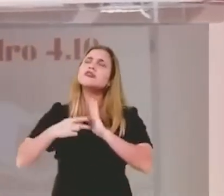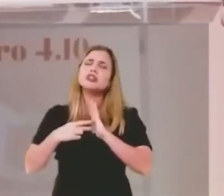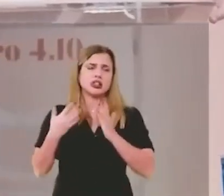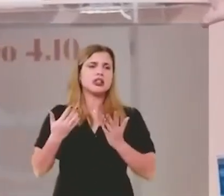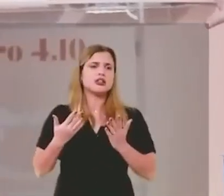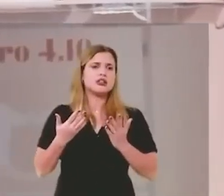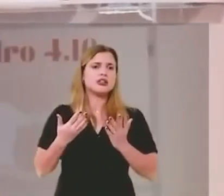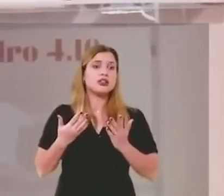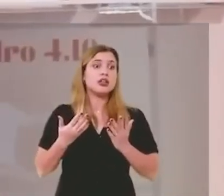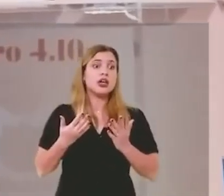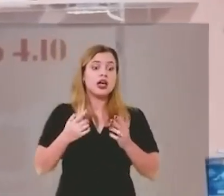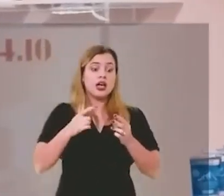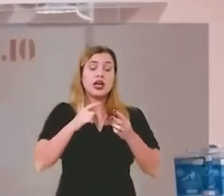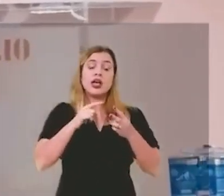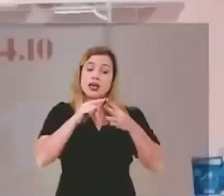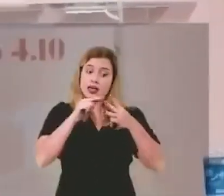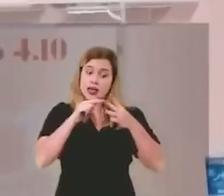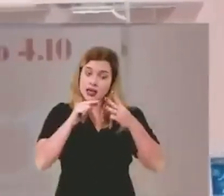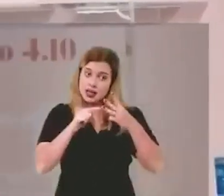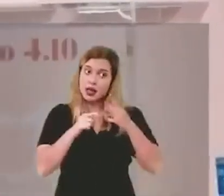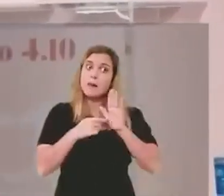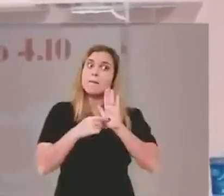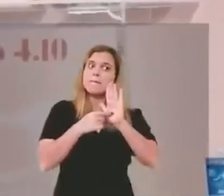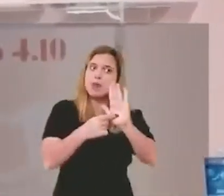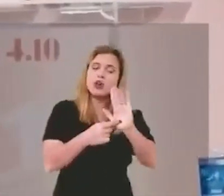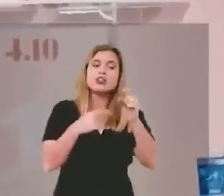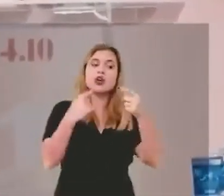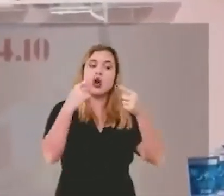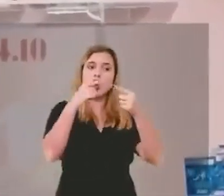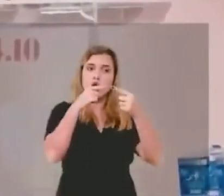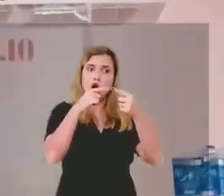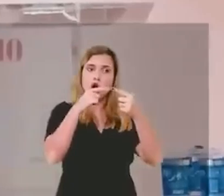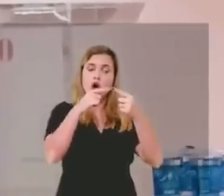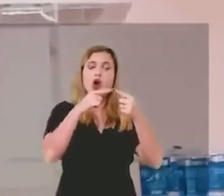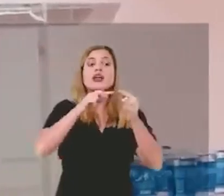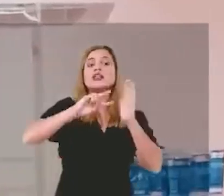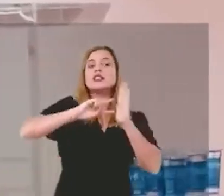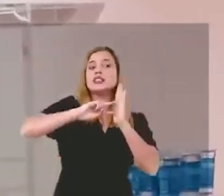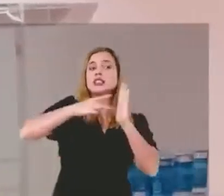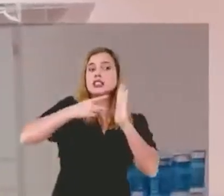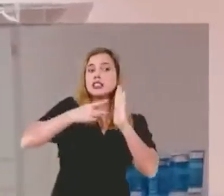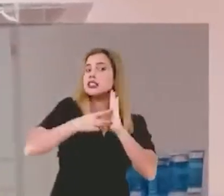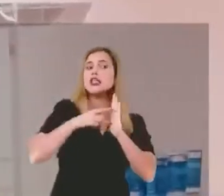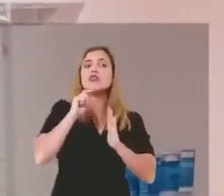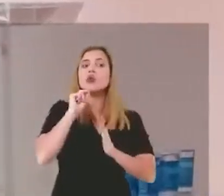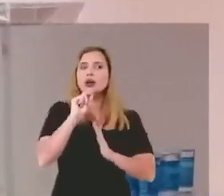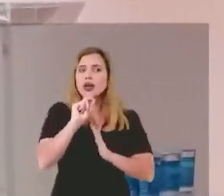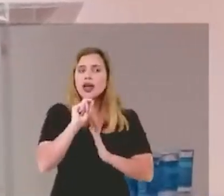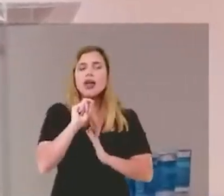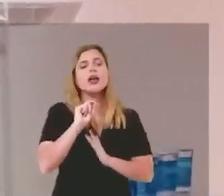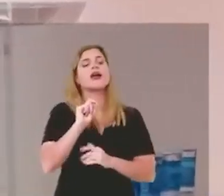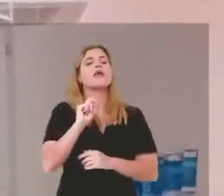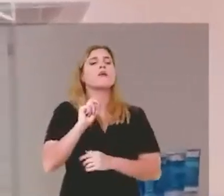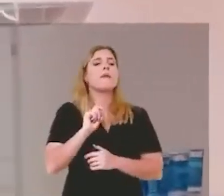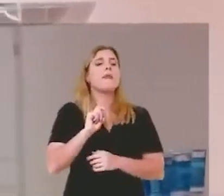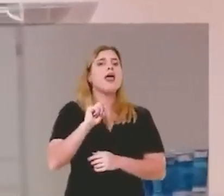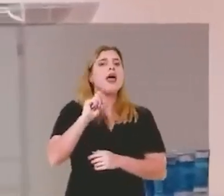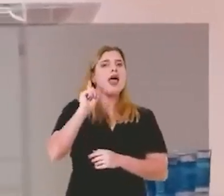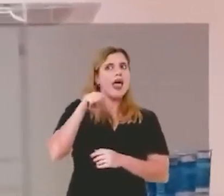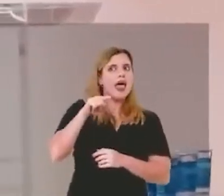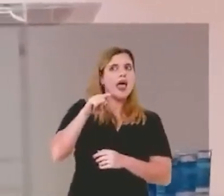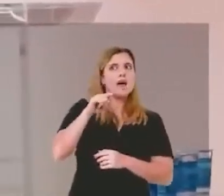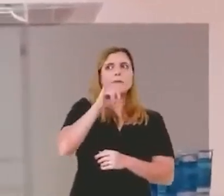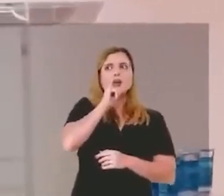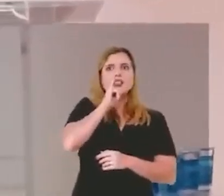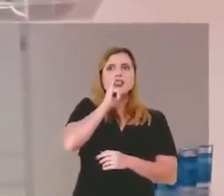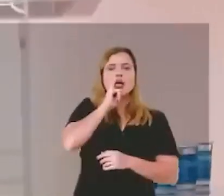E ele vai dizer três coisas aí. Primeiro, ser filho de Deus não significa uma experiência hereditária. Os